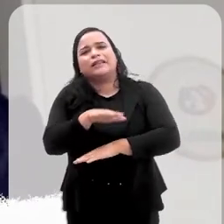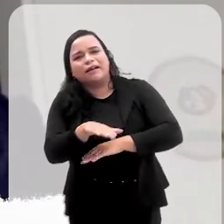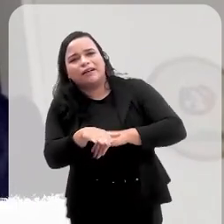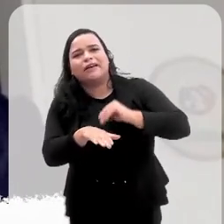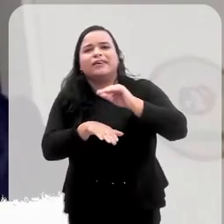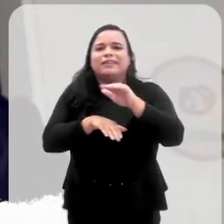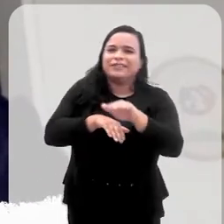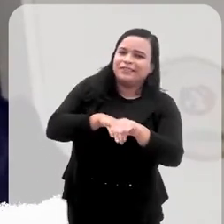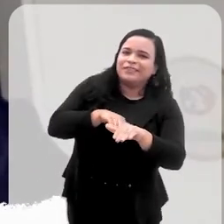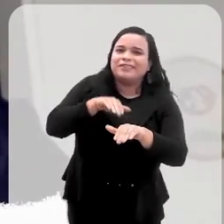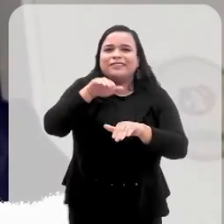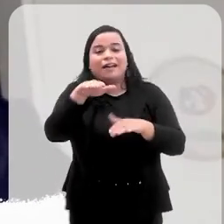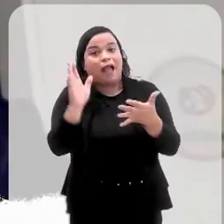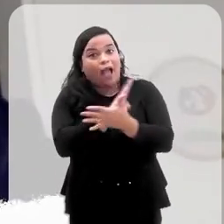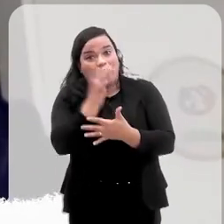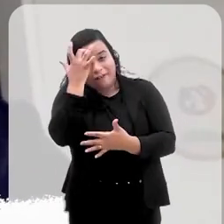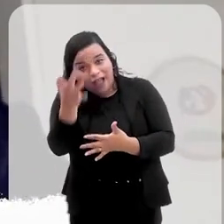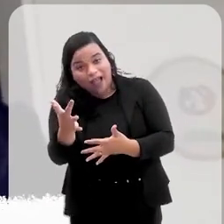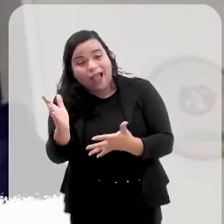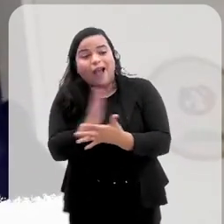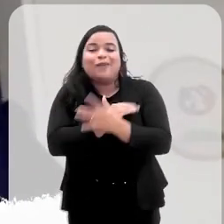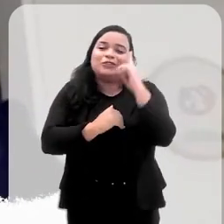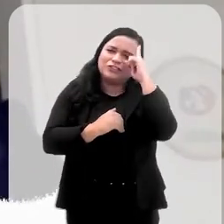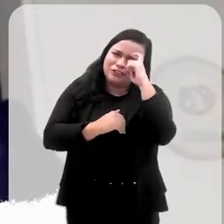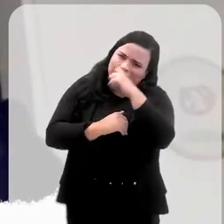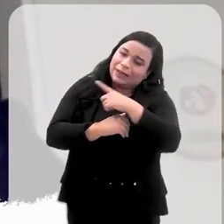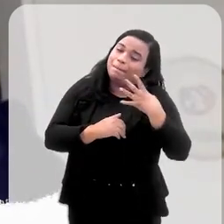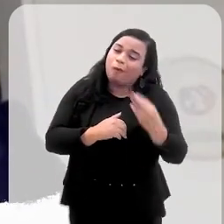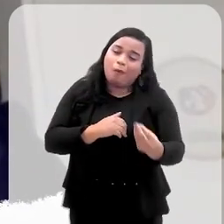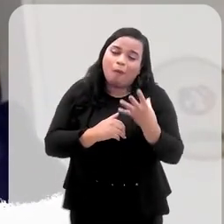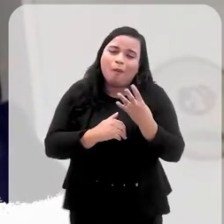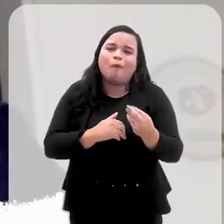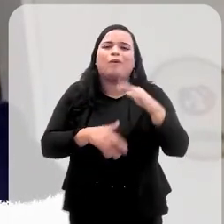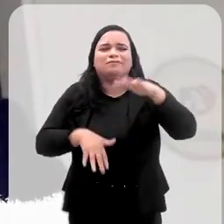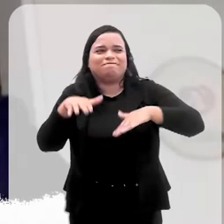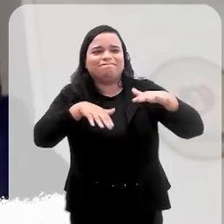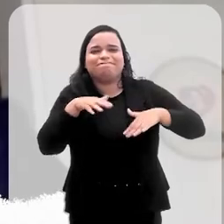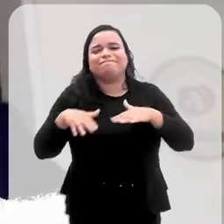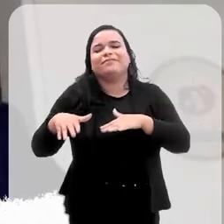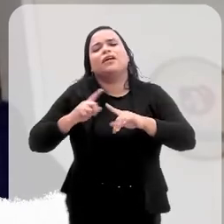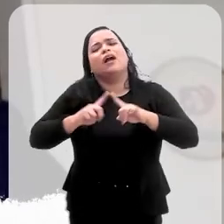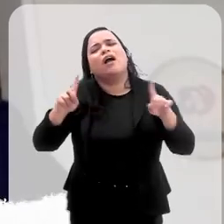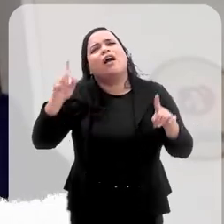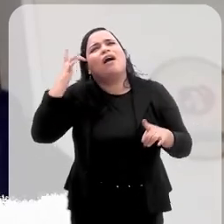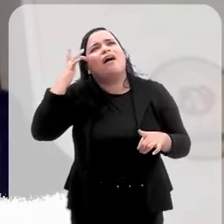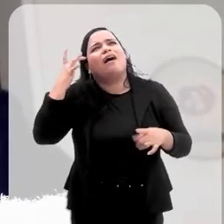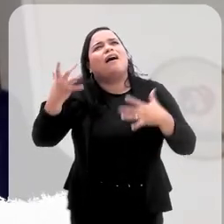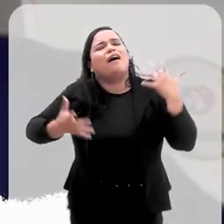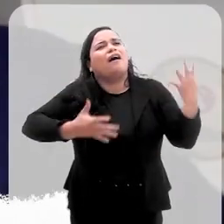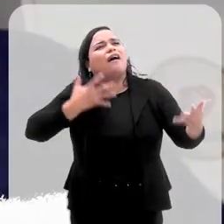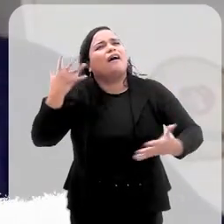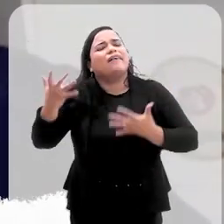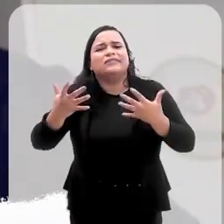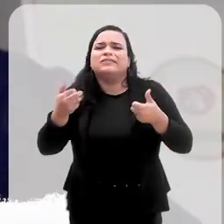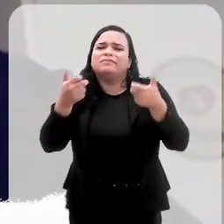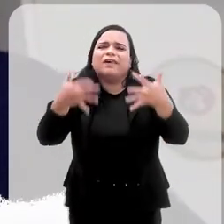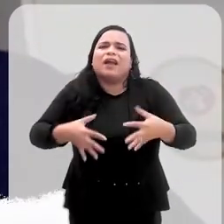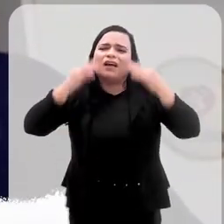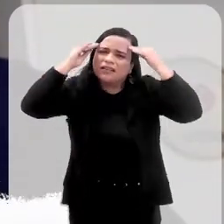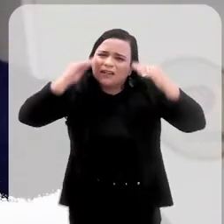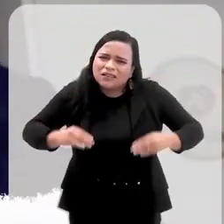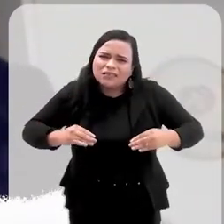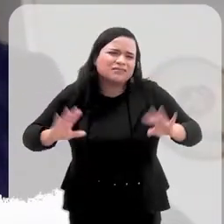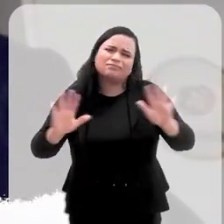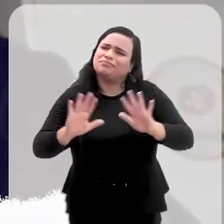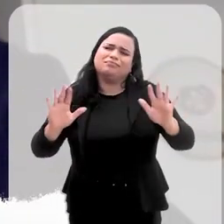não deve desistir. Acreditar nessas pessoas, tá, com deficiência. Ou, como diz a nossa